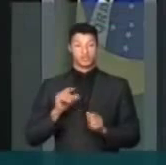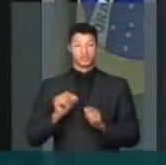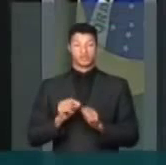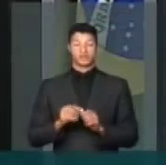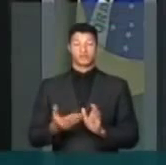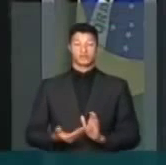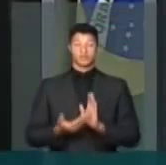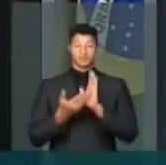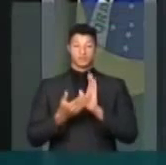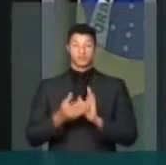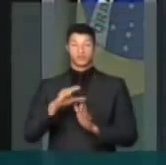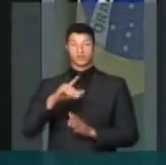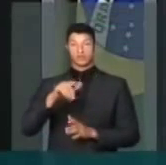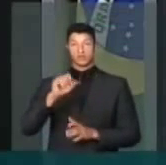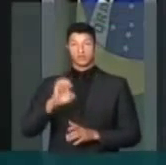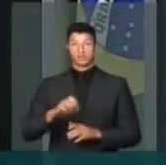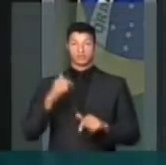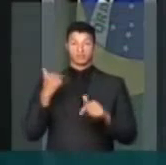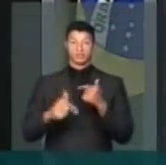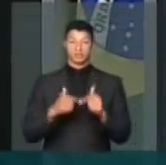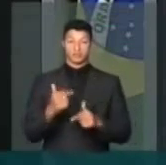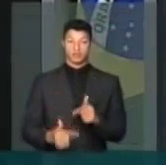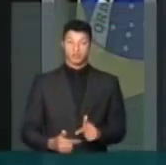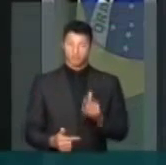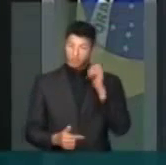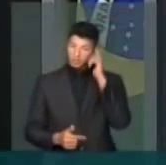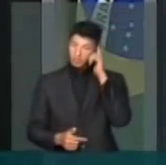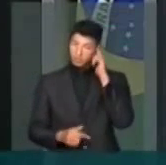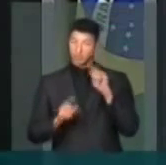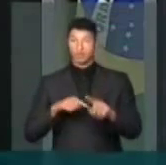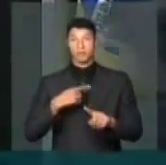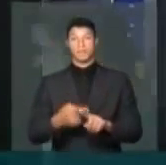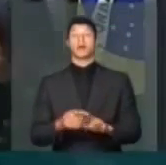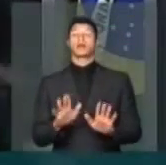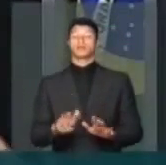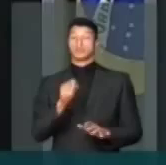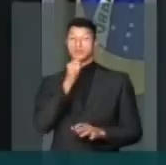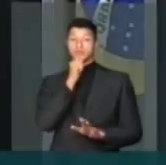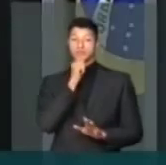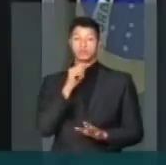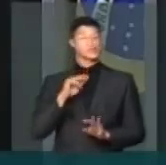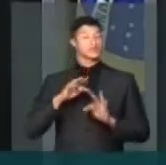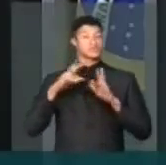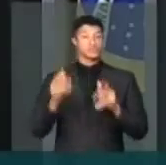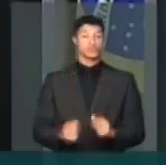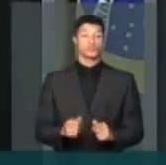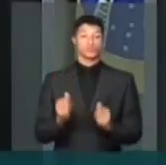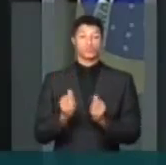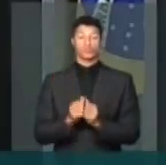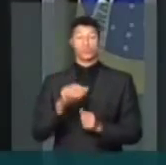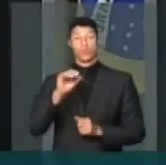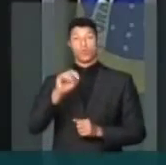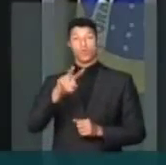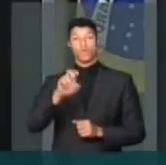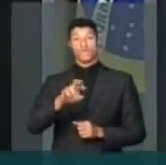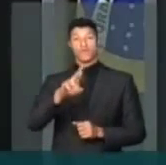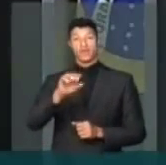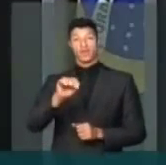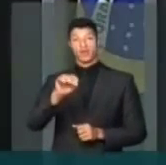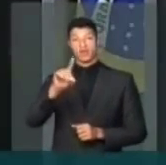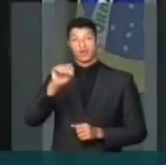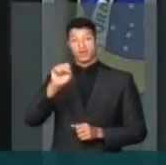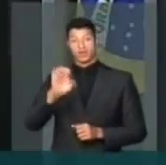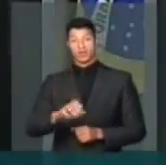tem chegado à casa da classe trabalhadora. E mais ainda, tudo isso numa overdose.